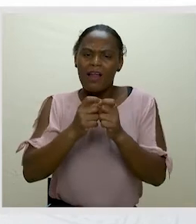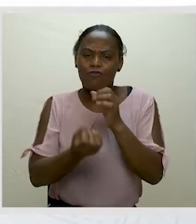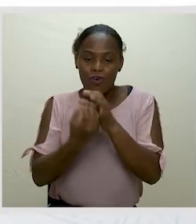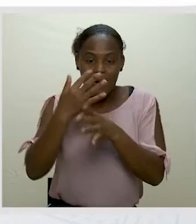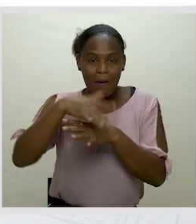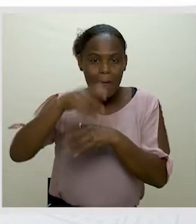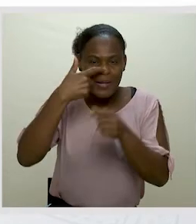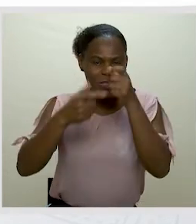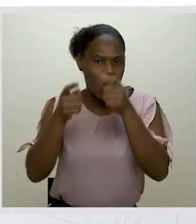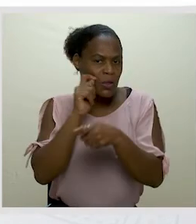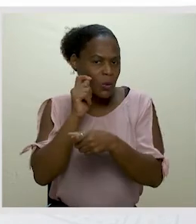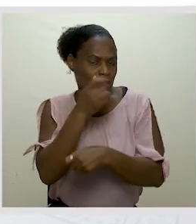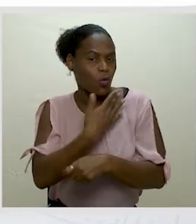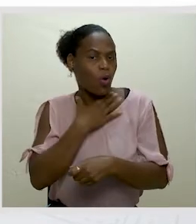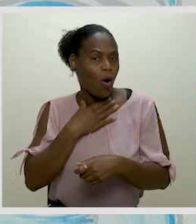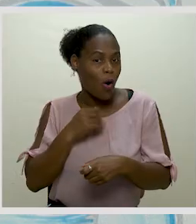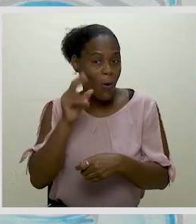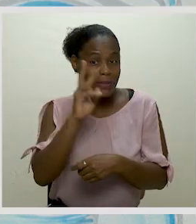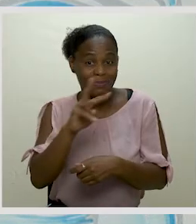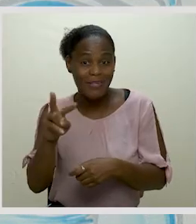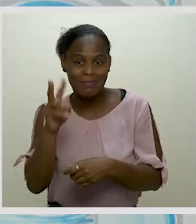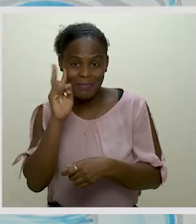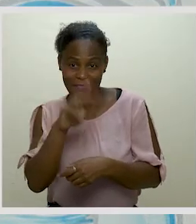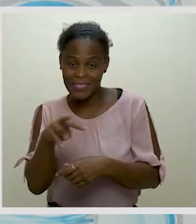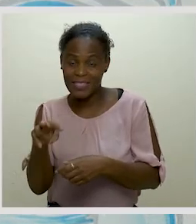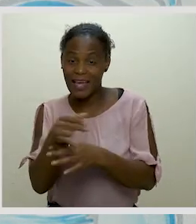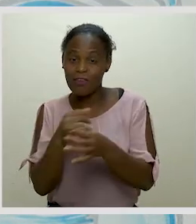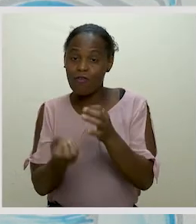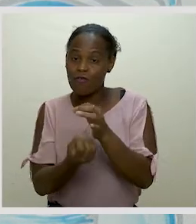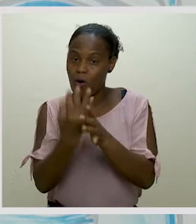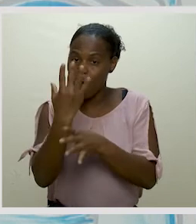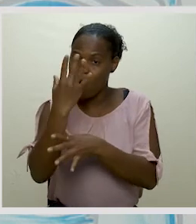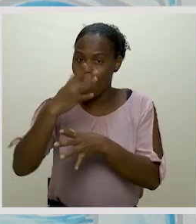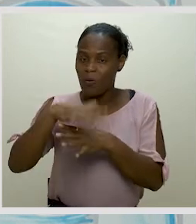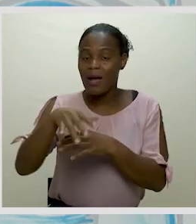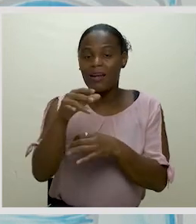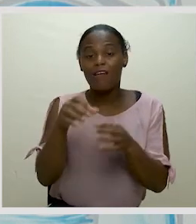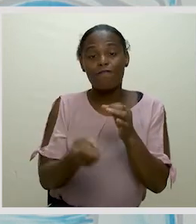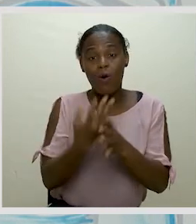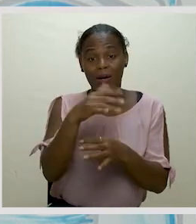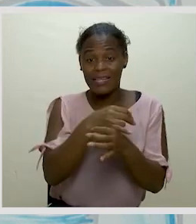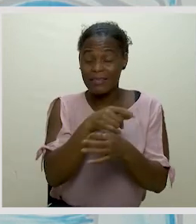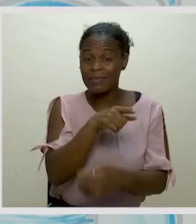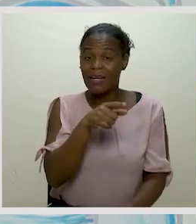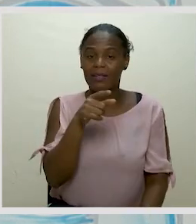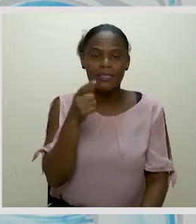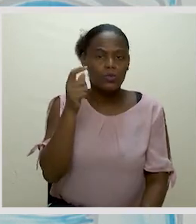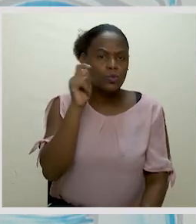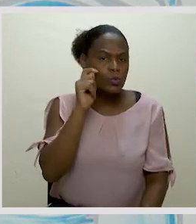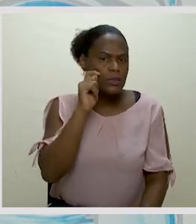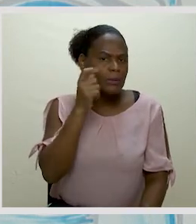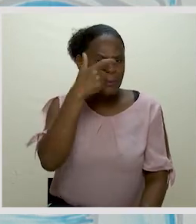são muito procuradas pelos turistas, né? Lá na Ilha do Fogo, enchendo as caldeiras, vão lá anualmente milhares de turistas que vão lá